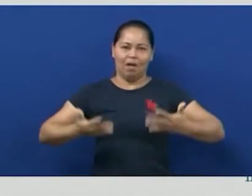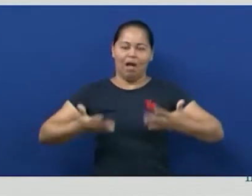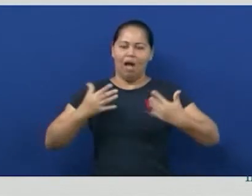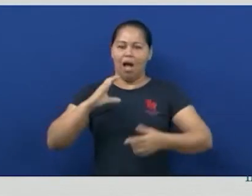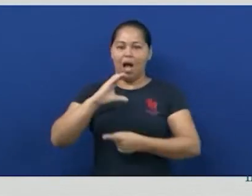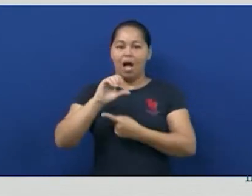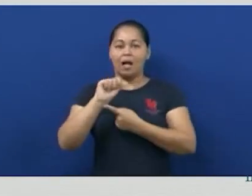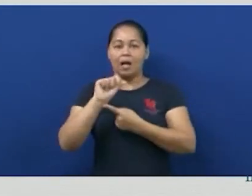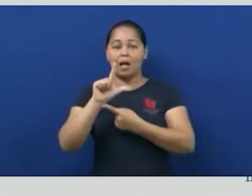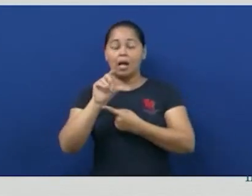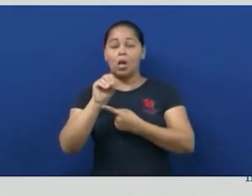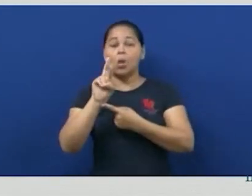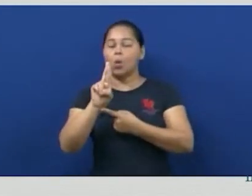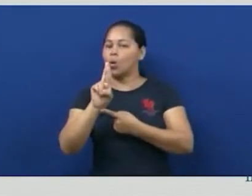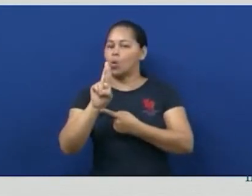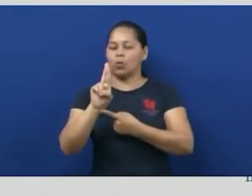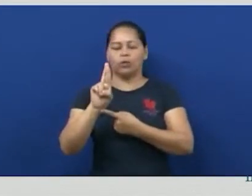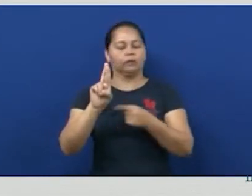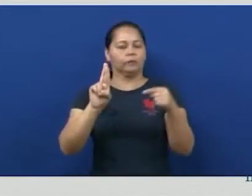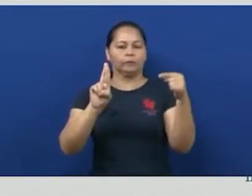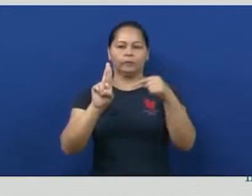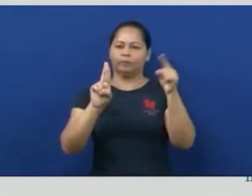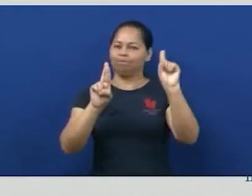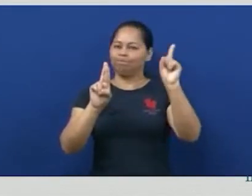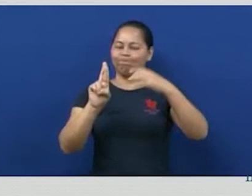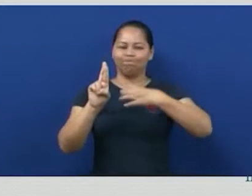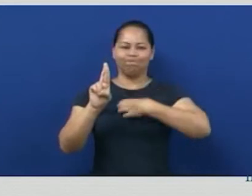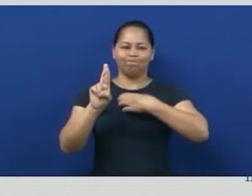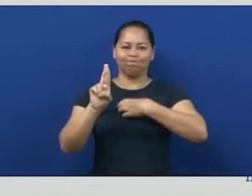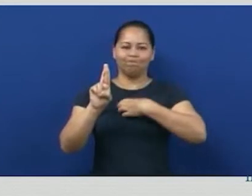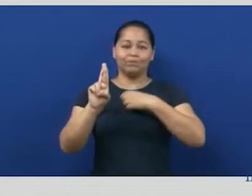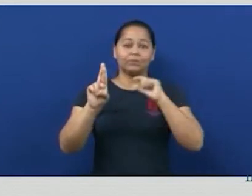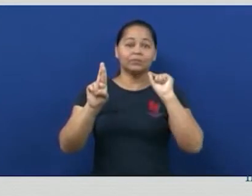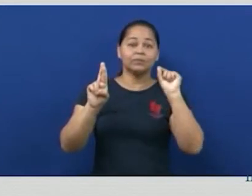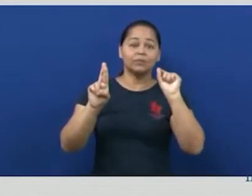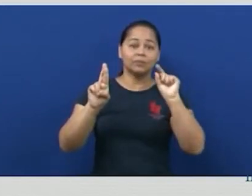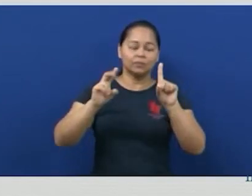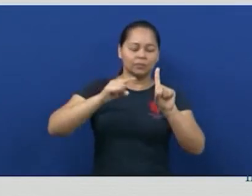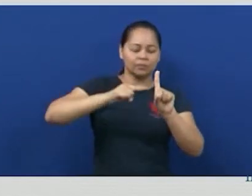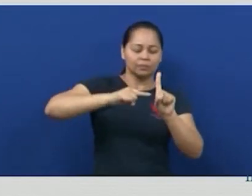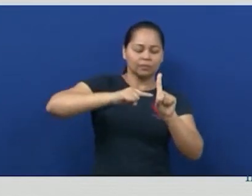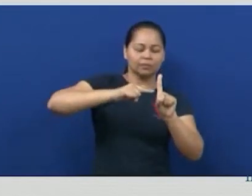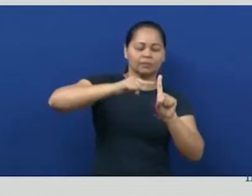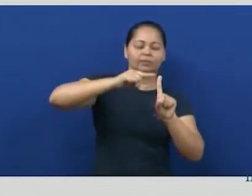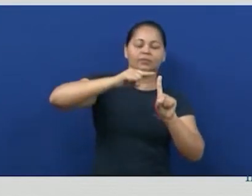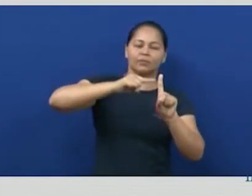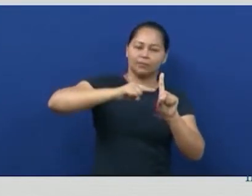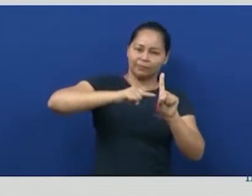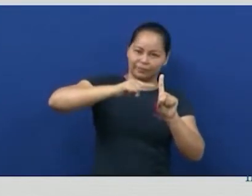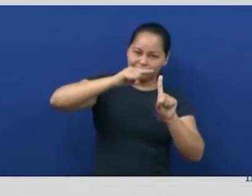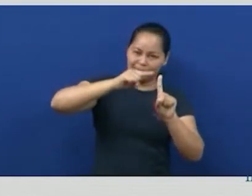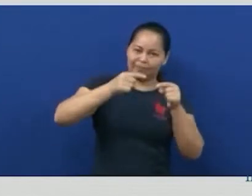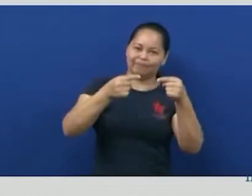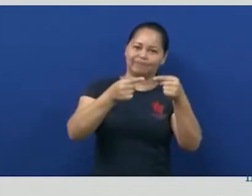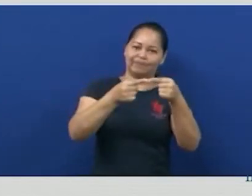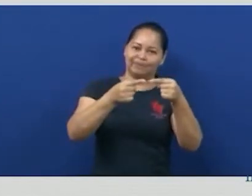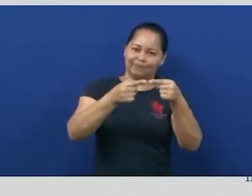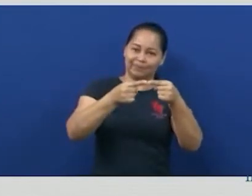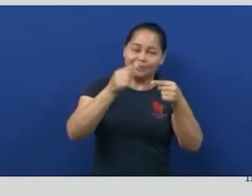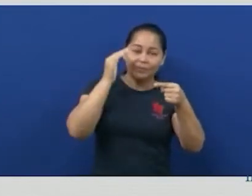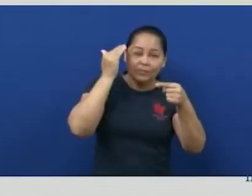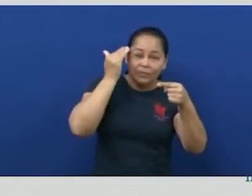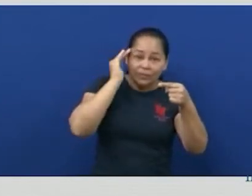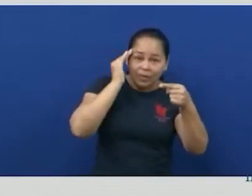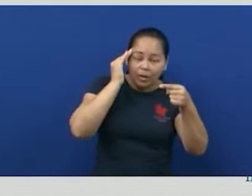Porque o que a gente sente não é o calor, e sim um aumento de temperatura. Então,